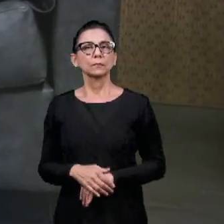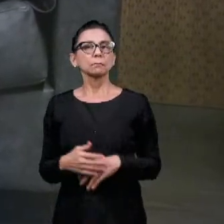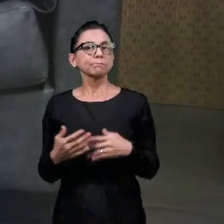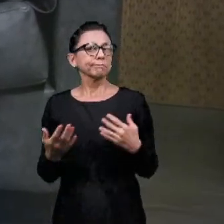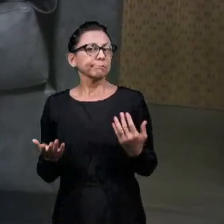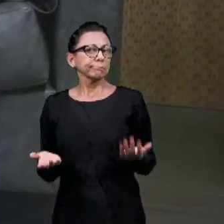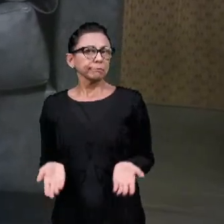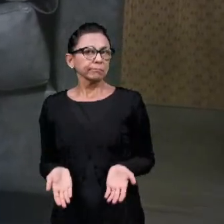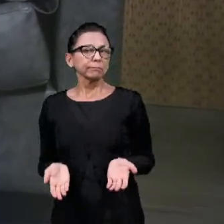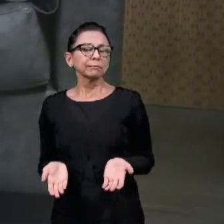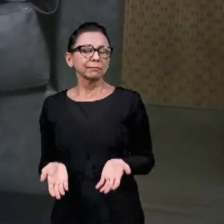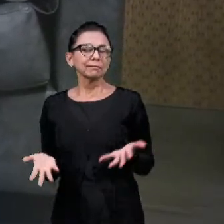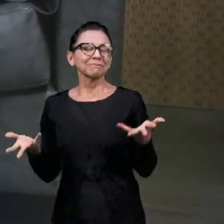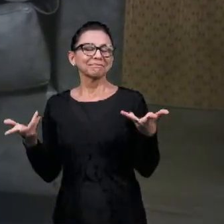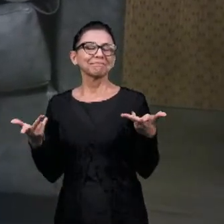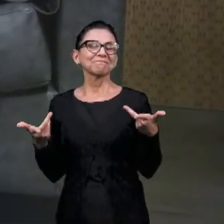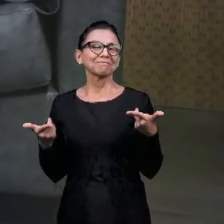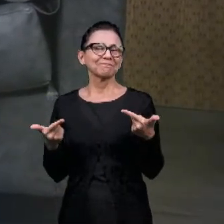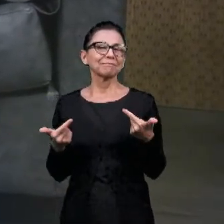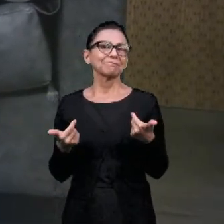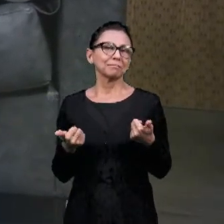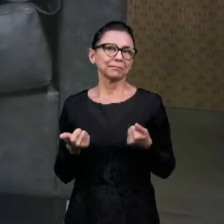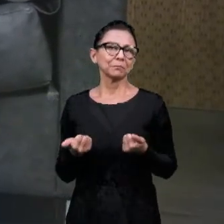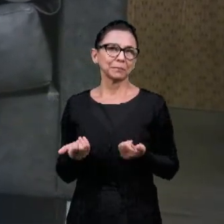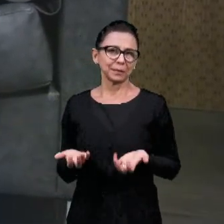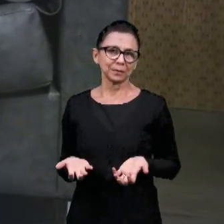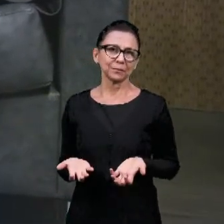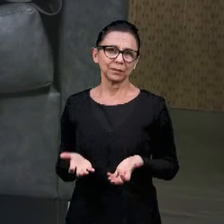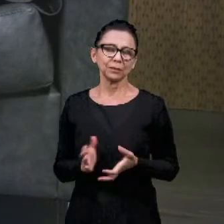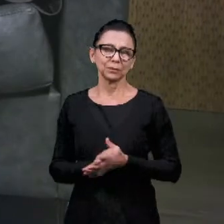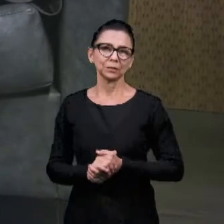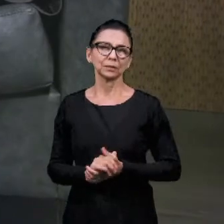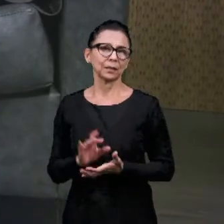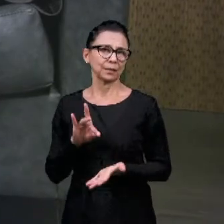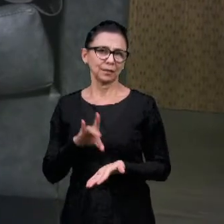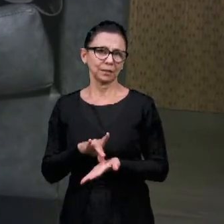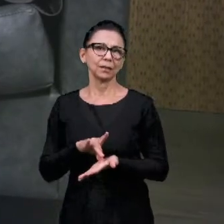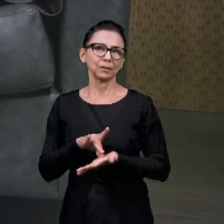algo maravilhoso, é algo que, de fato,